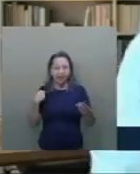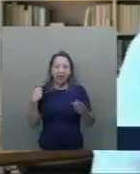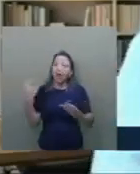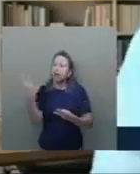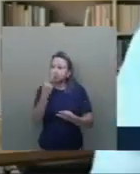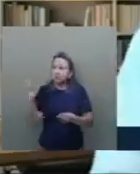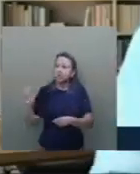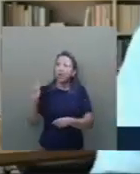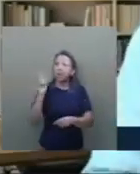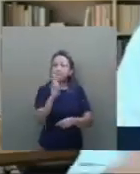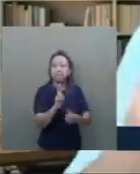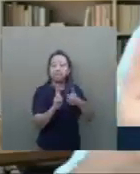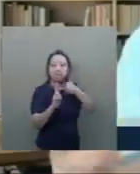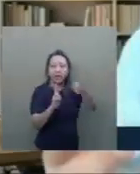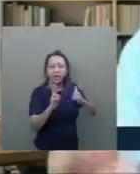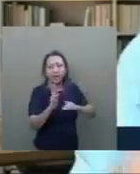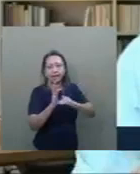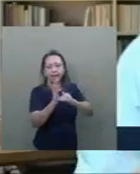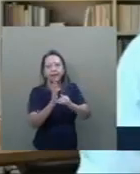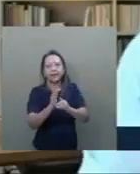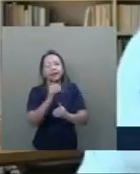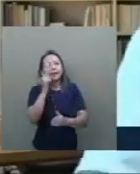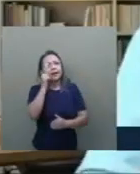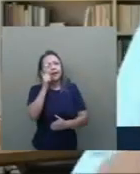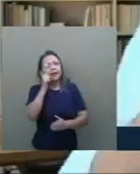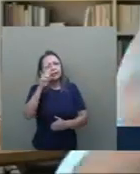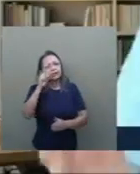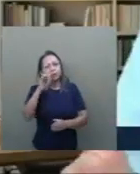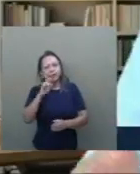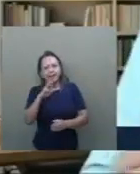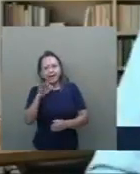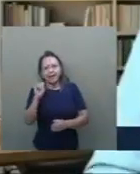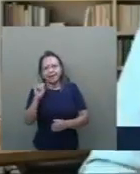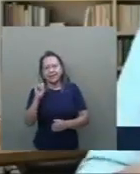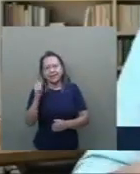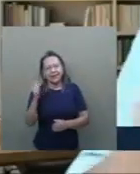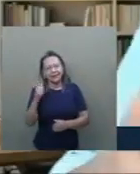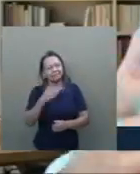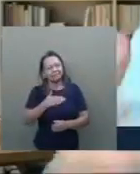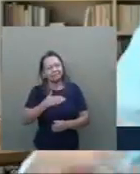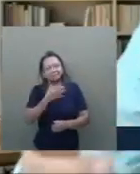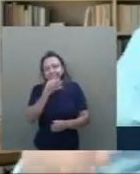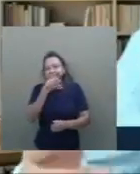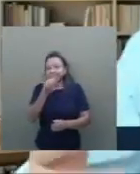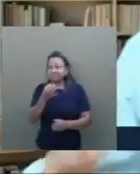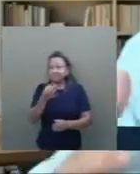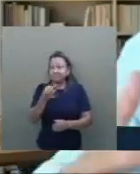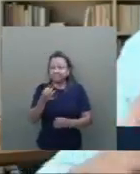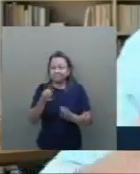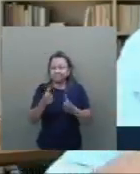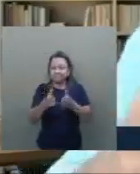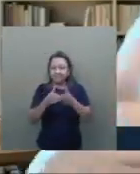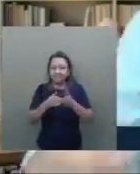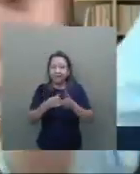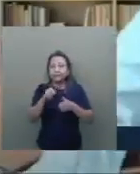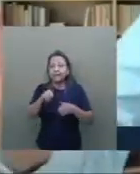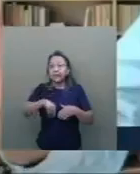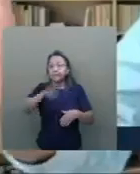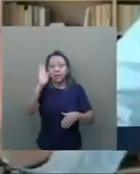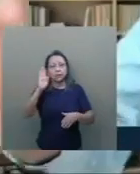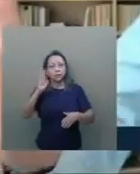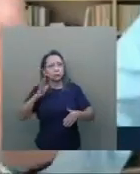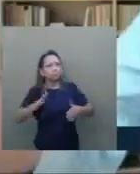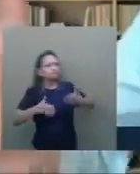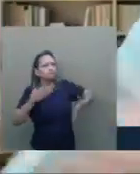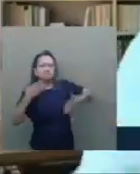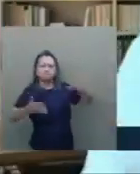essa casa. Soraya Tronic, para mim, me permita que eu diga que você aqui era mais incisiva até